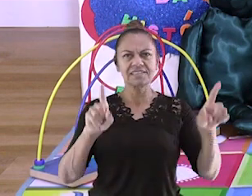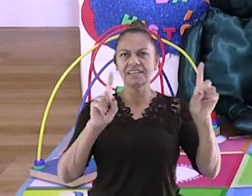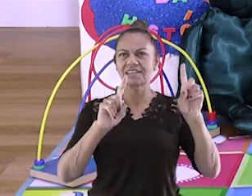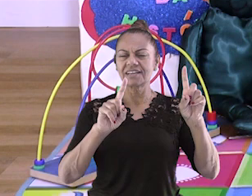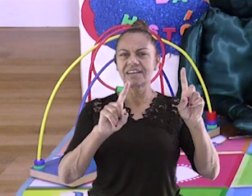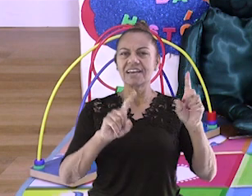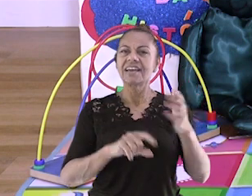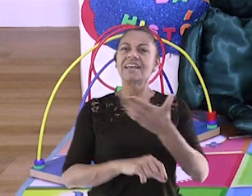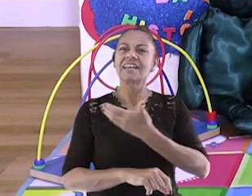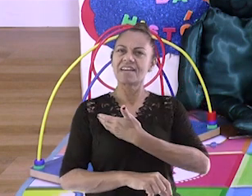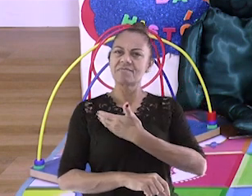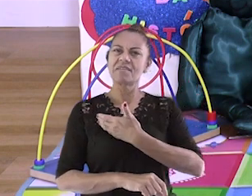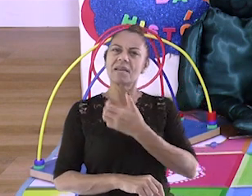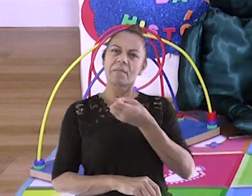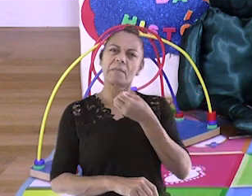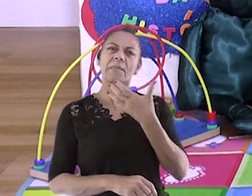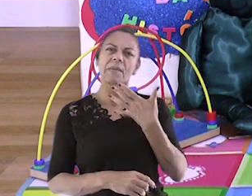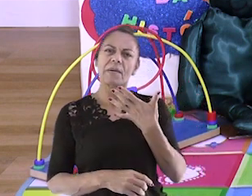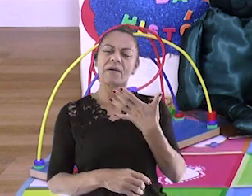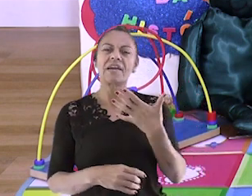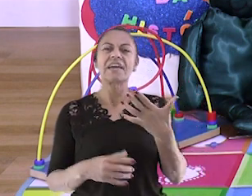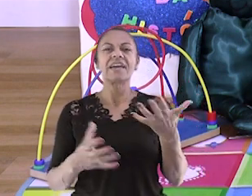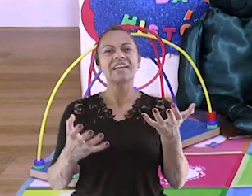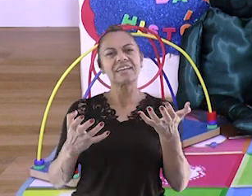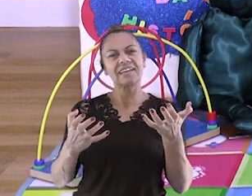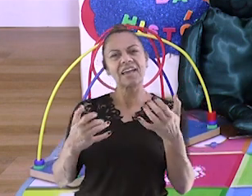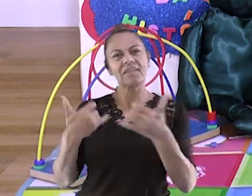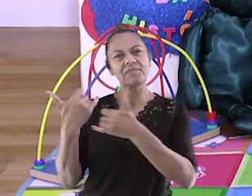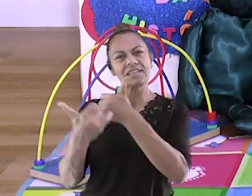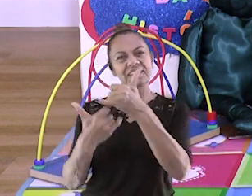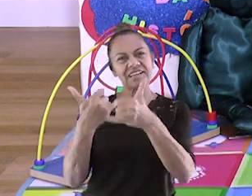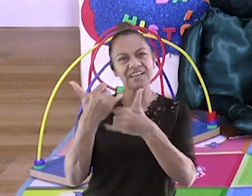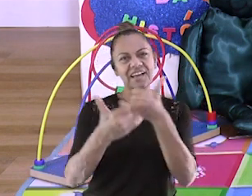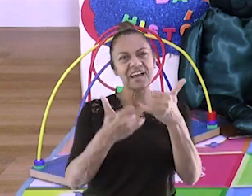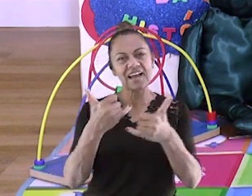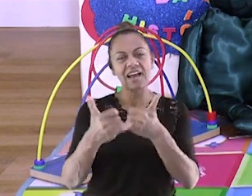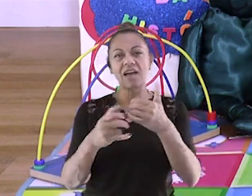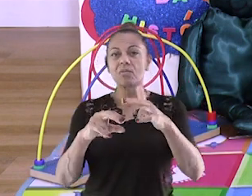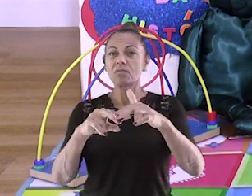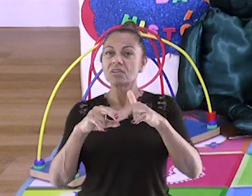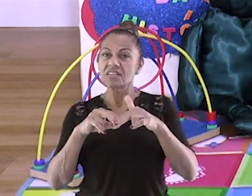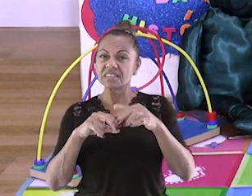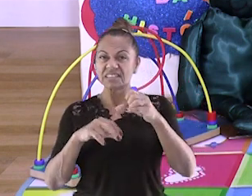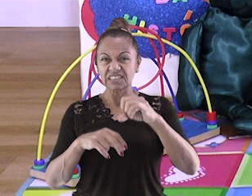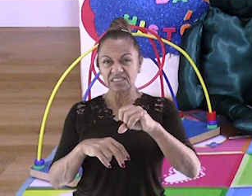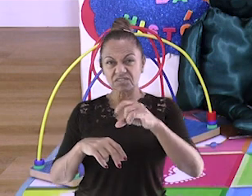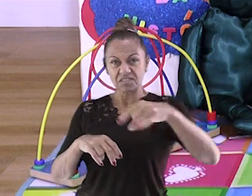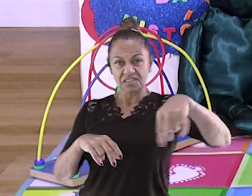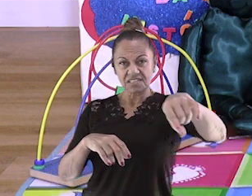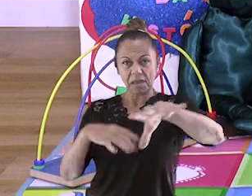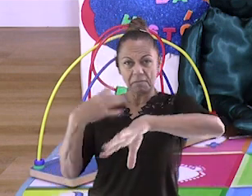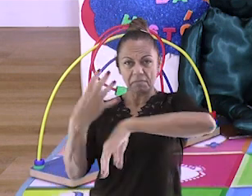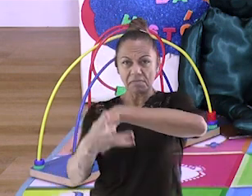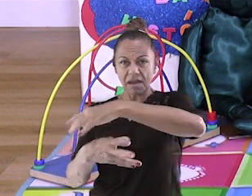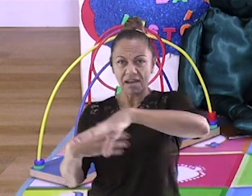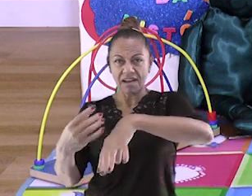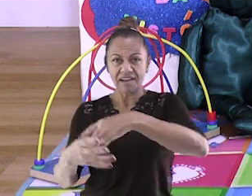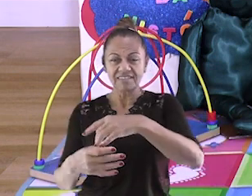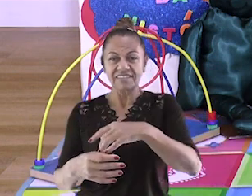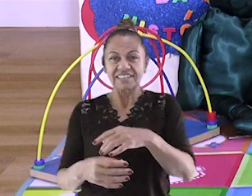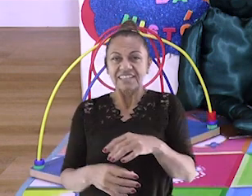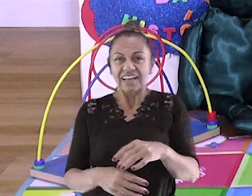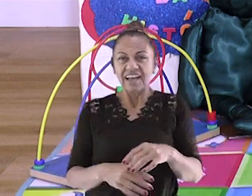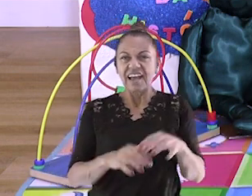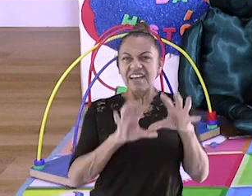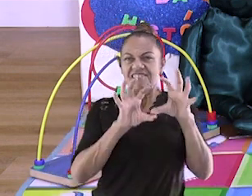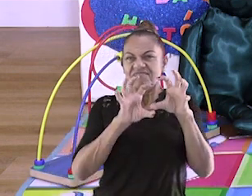Não precisa ter medo dele. Ele só quer brincar. Por isso que ele aparece e pega o que está